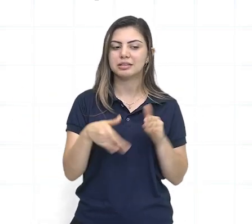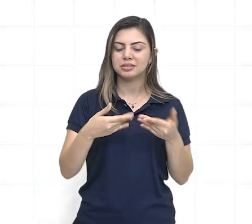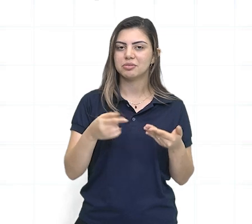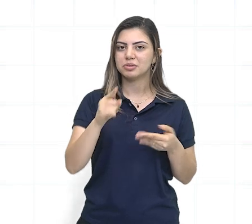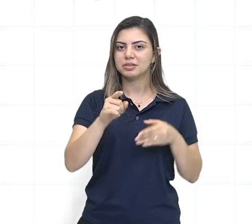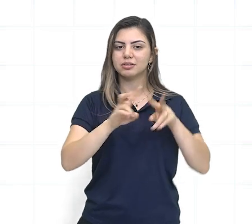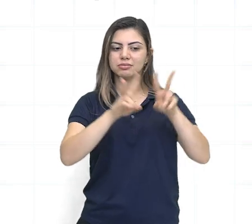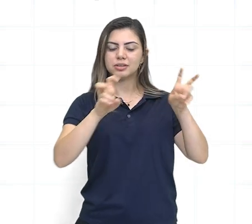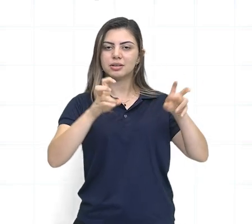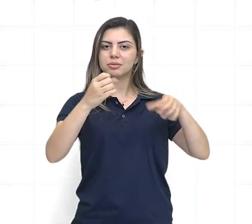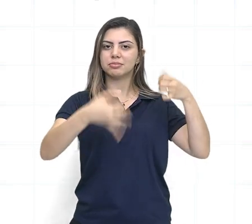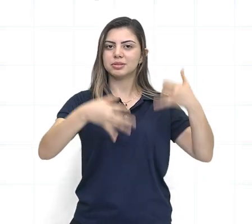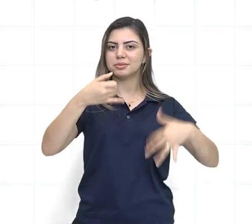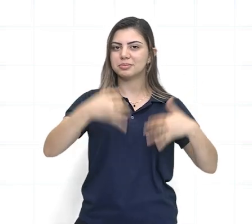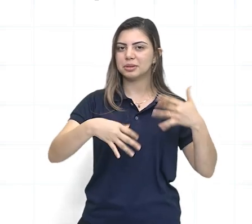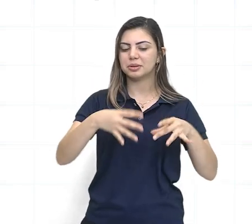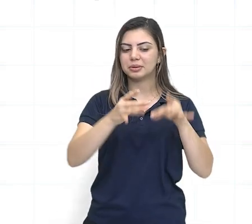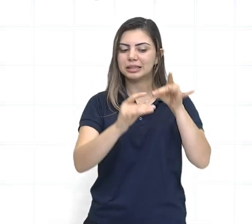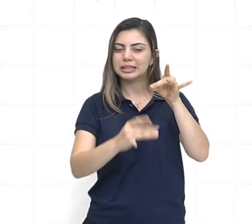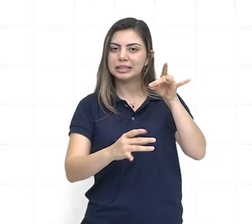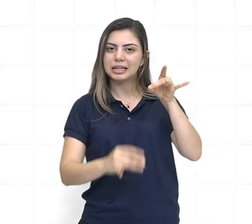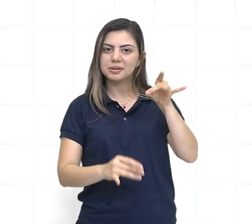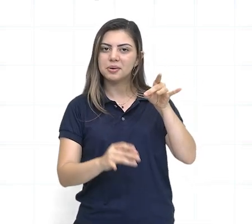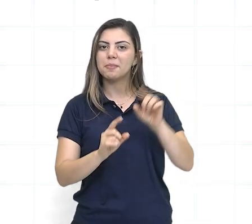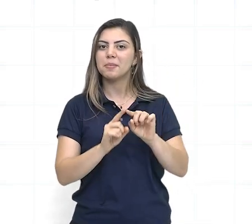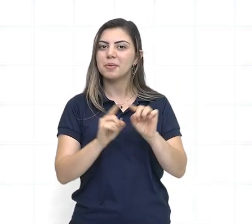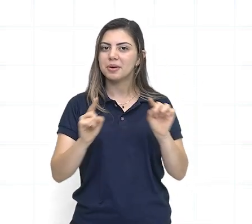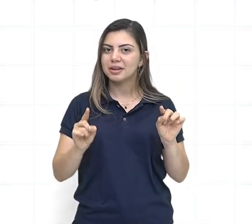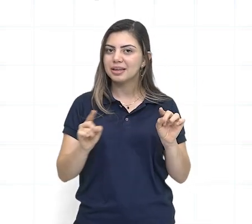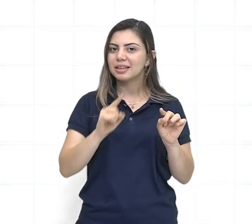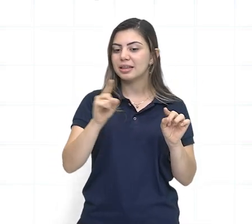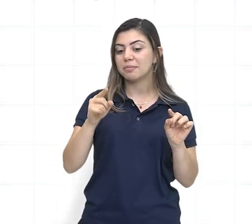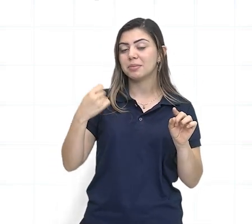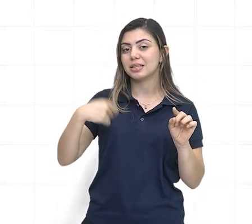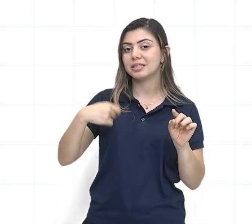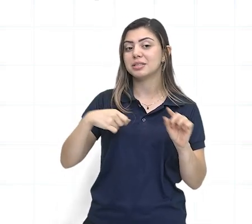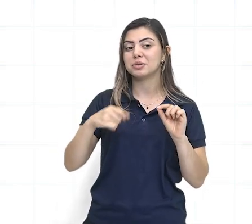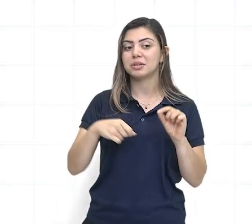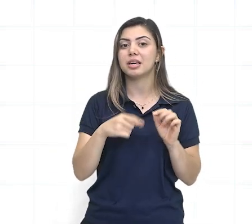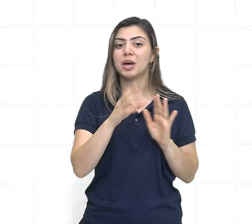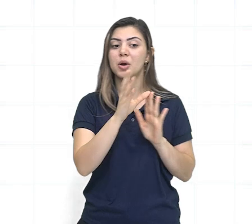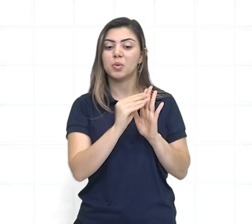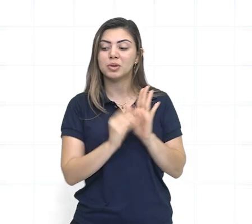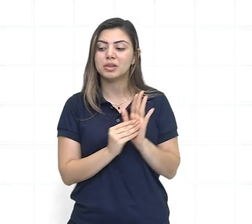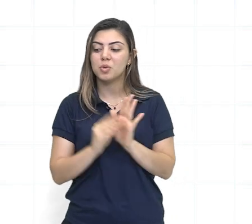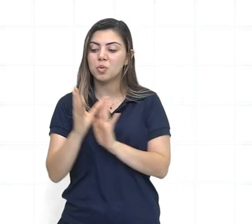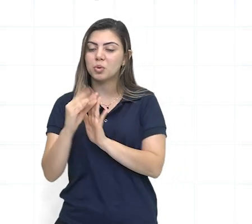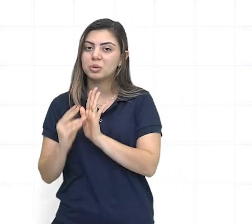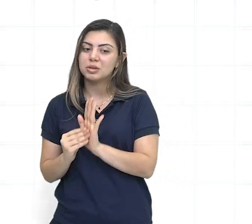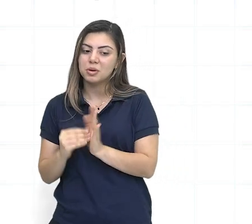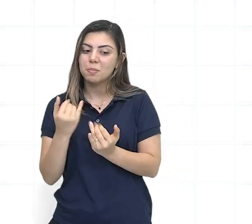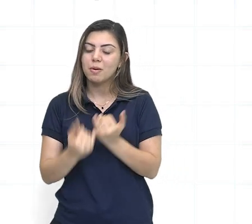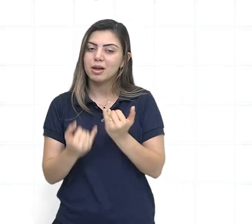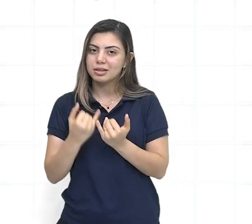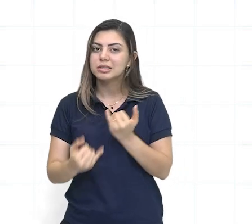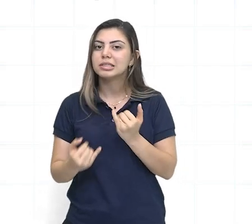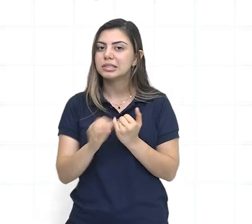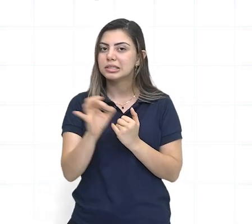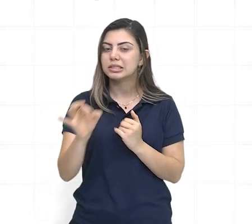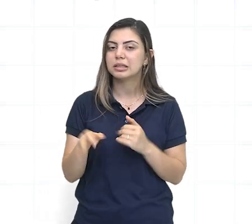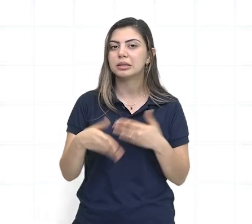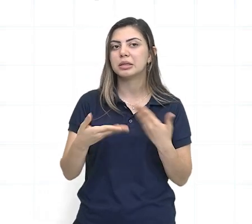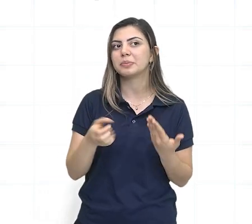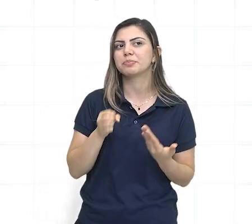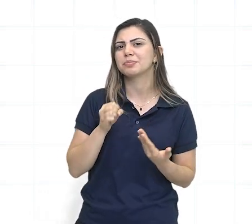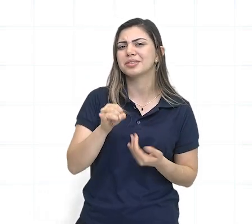a temática e diz, né, claro que dentro do que você está falando, não é de qualquer jeito, né? Você está